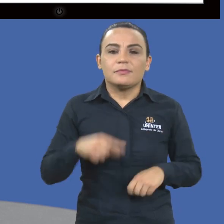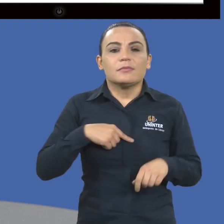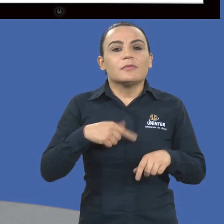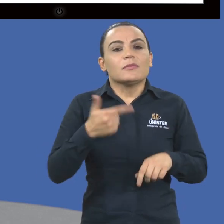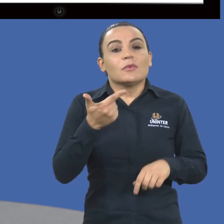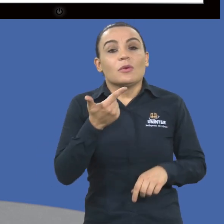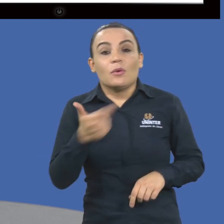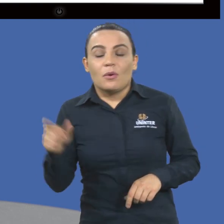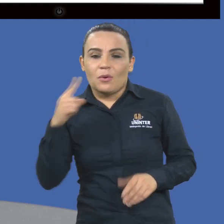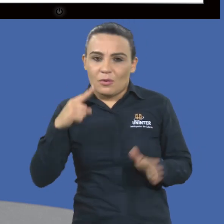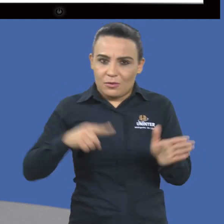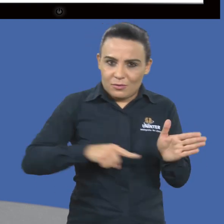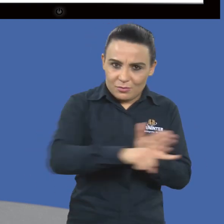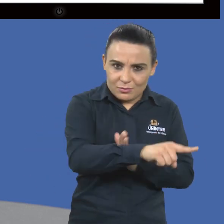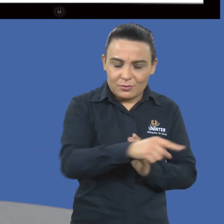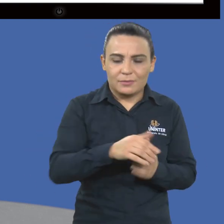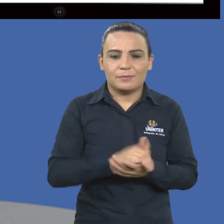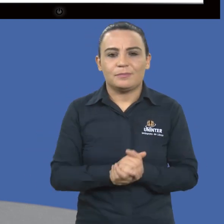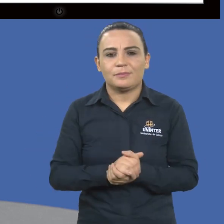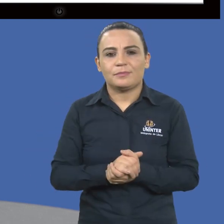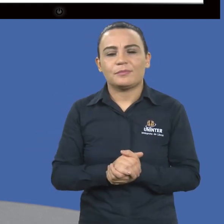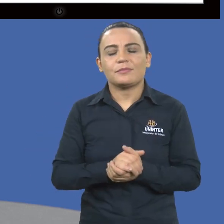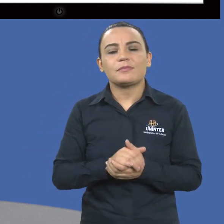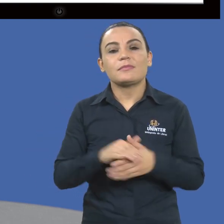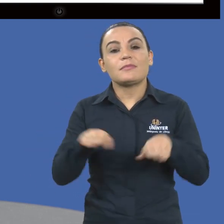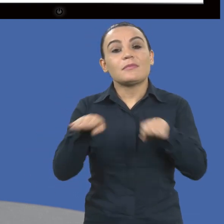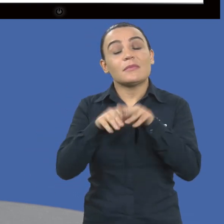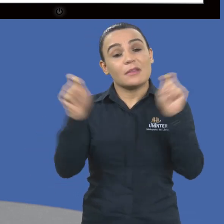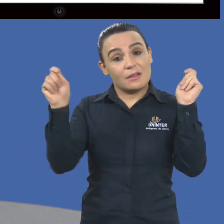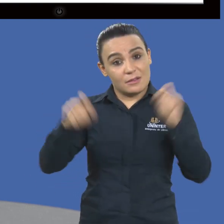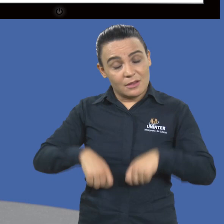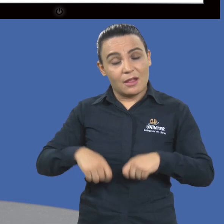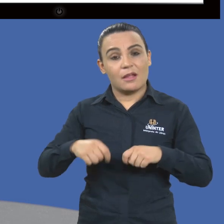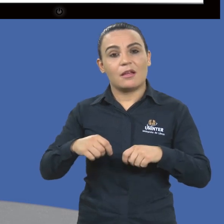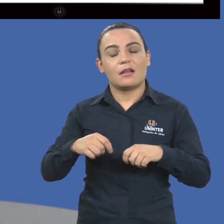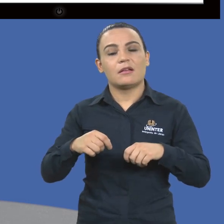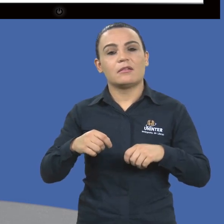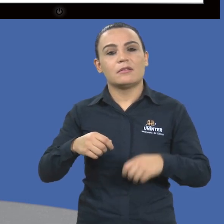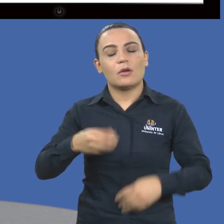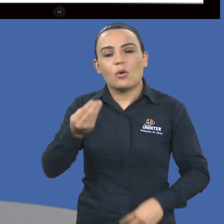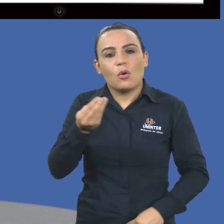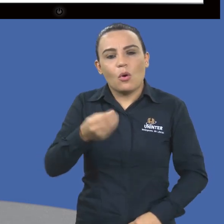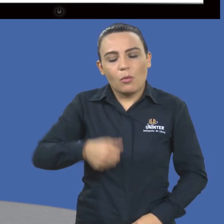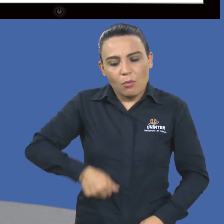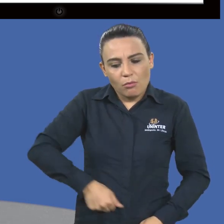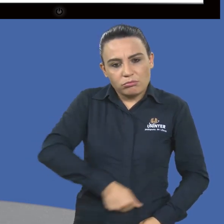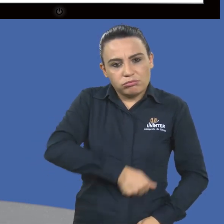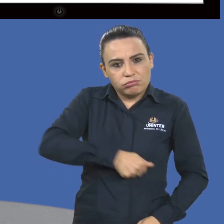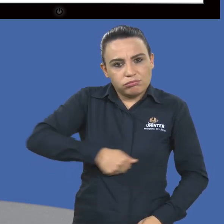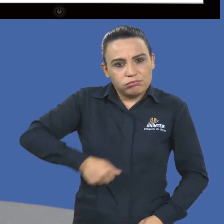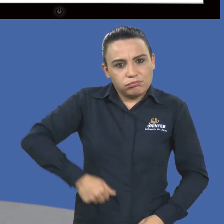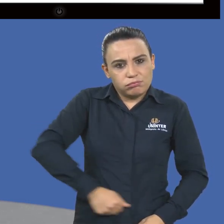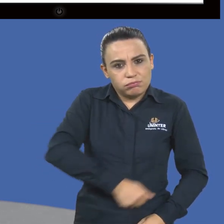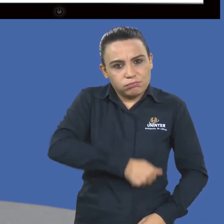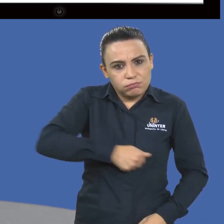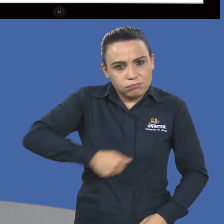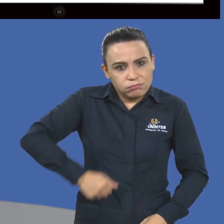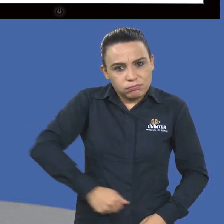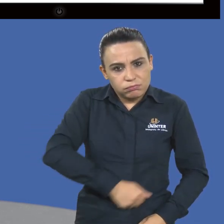investigado. Um outro aspecto são outras ultrassonografias que podem ser feitas para